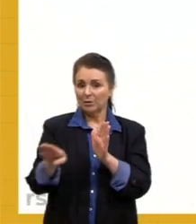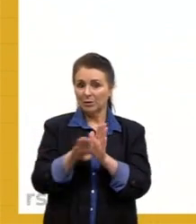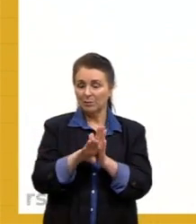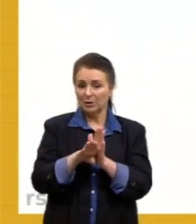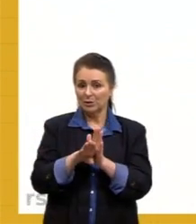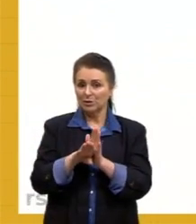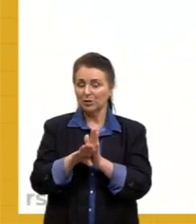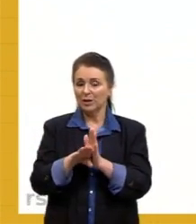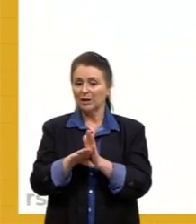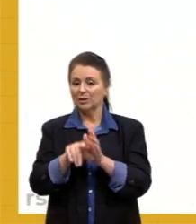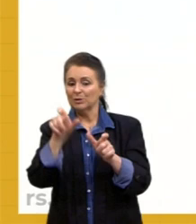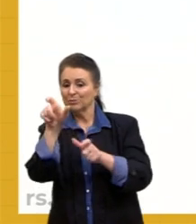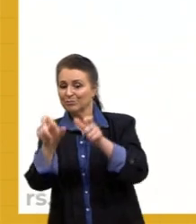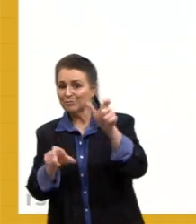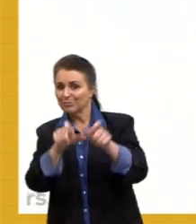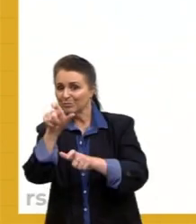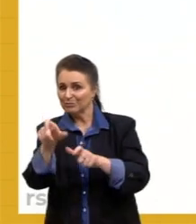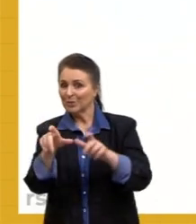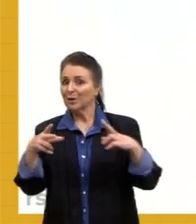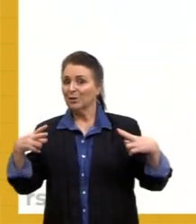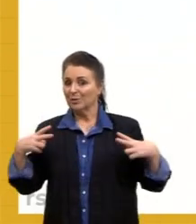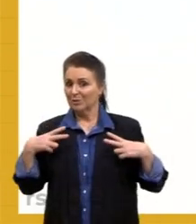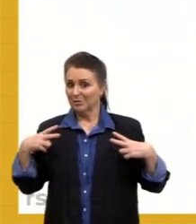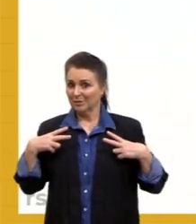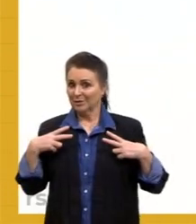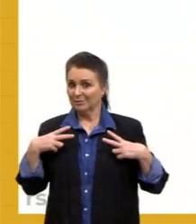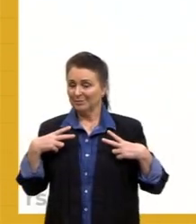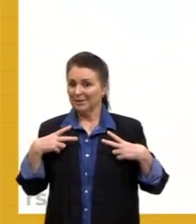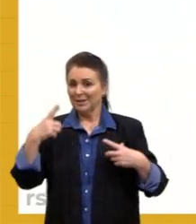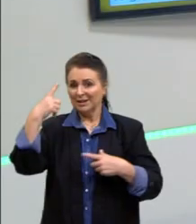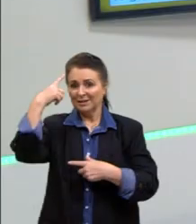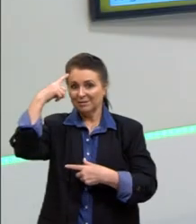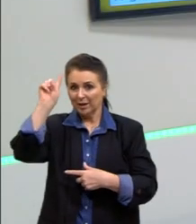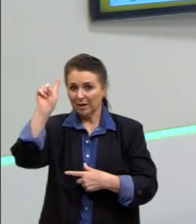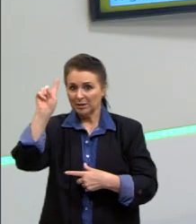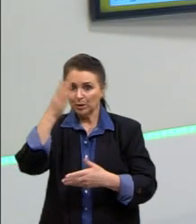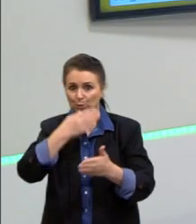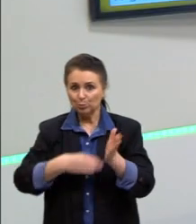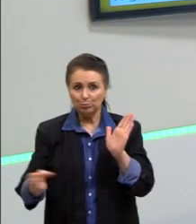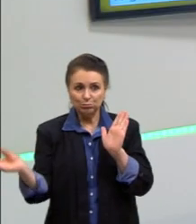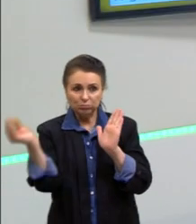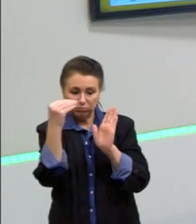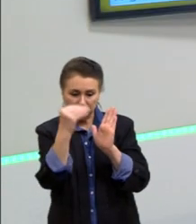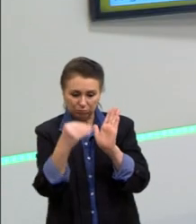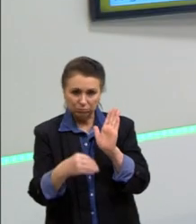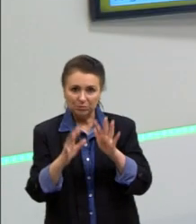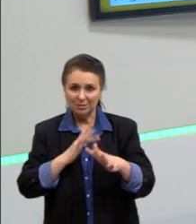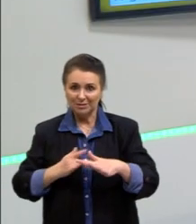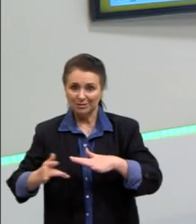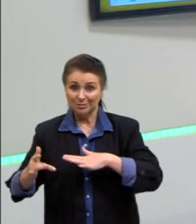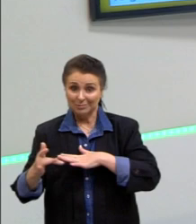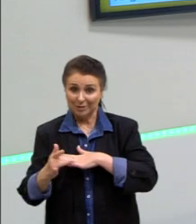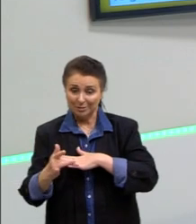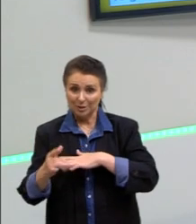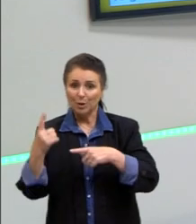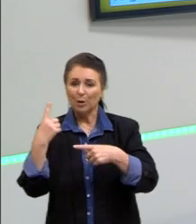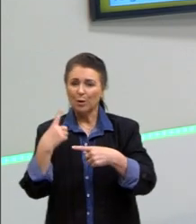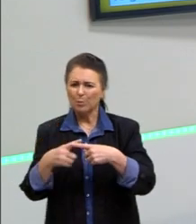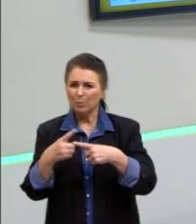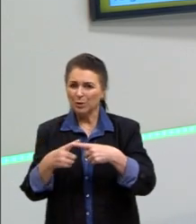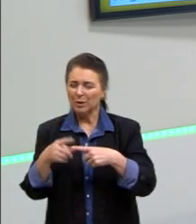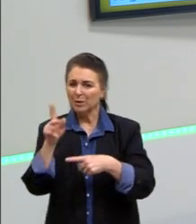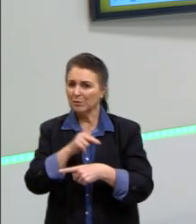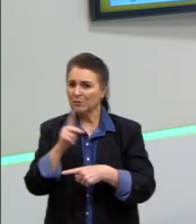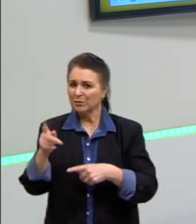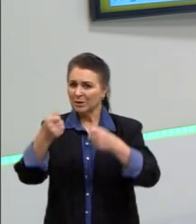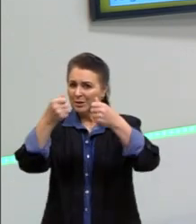e o privado e essa ideia de que a gente posta tudo aí nas redes sociais e por que que eu puxei esse gancho